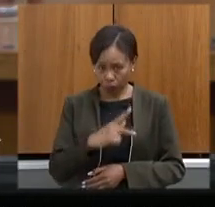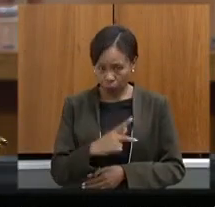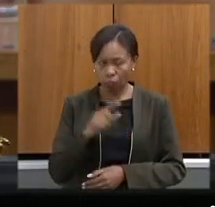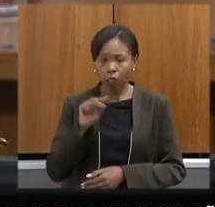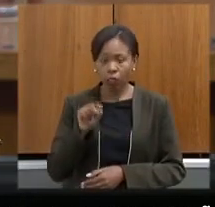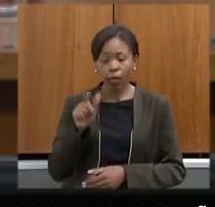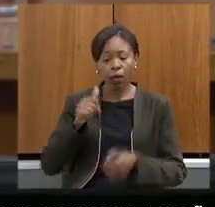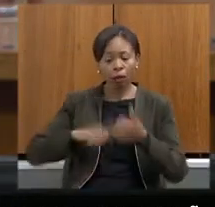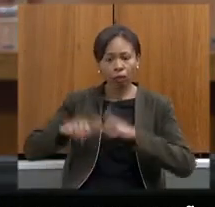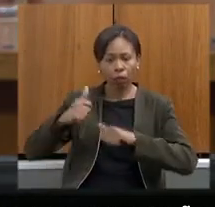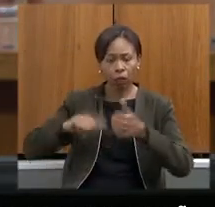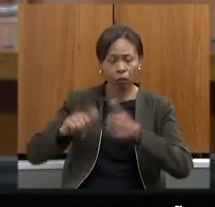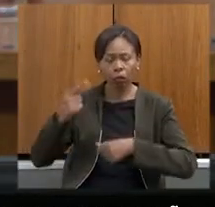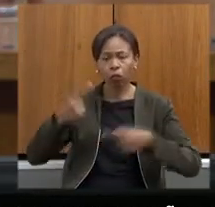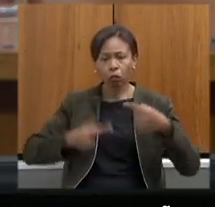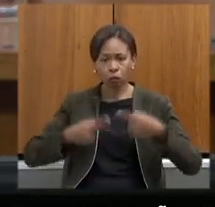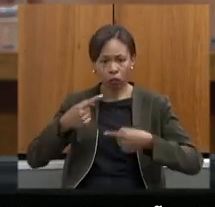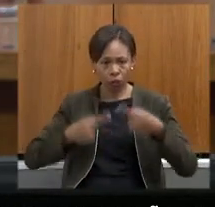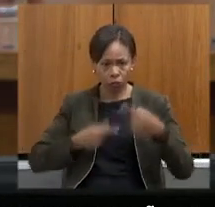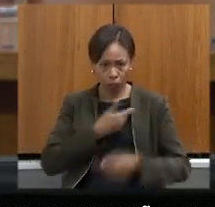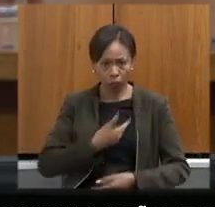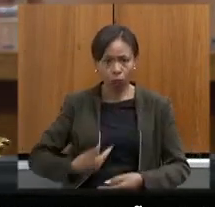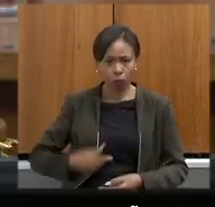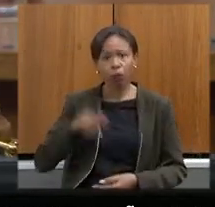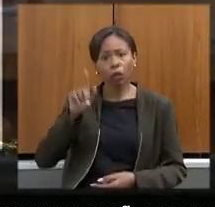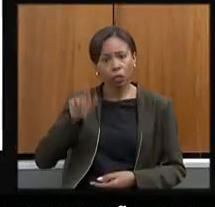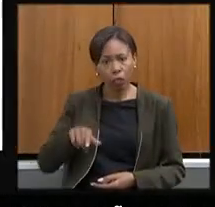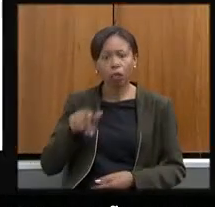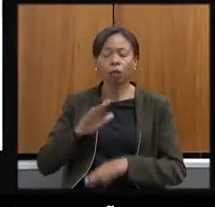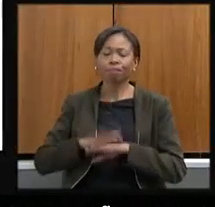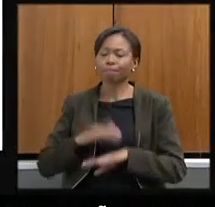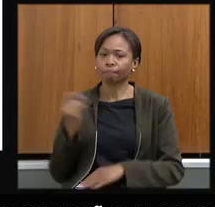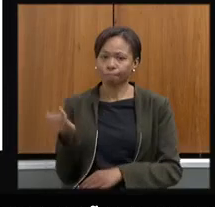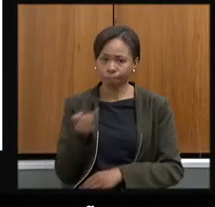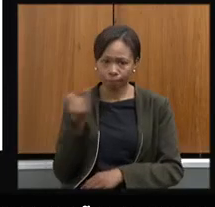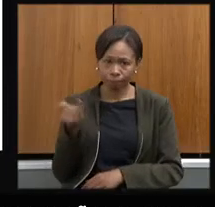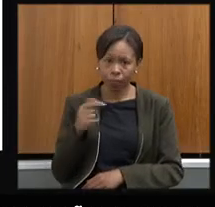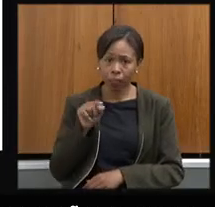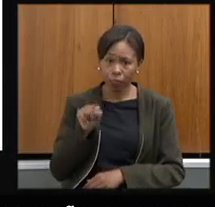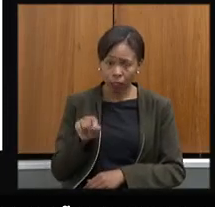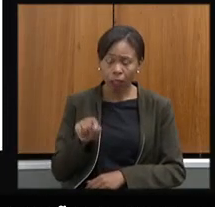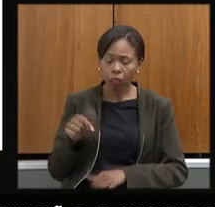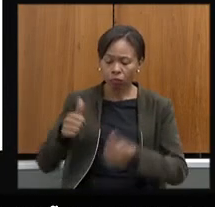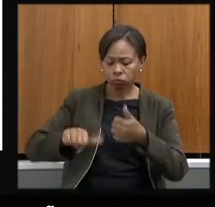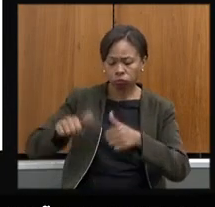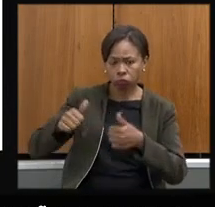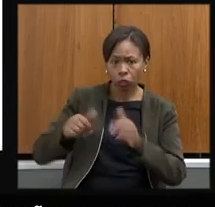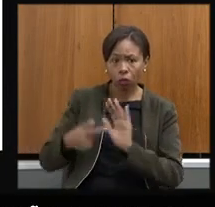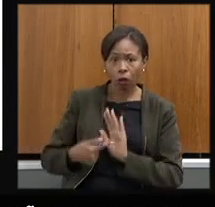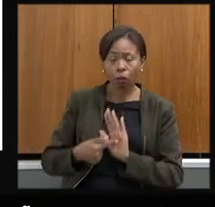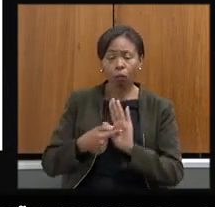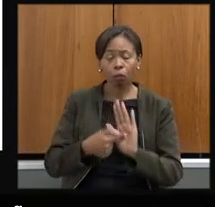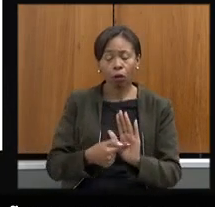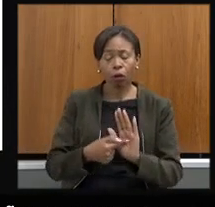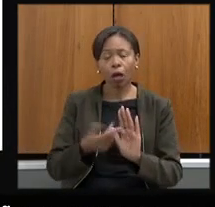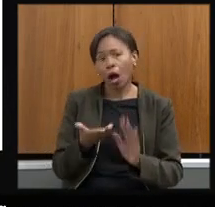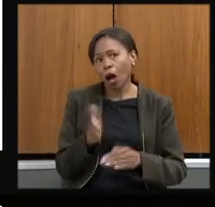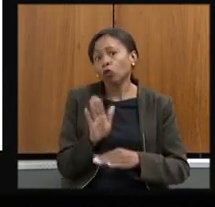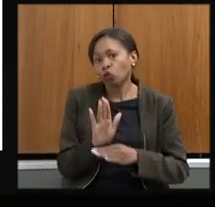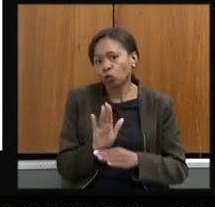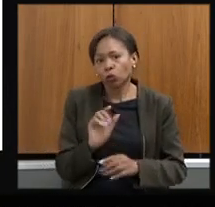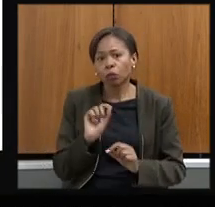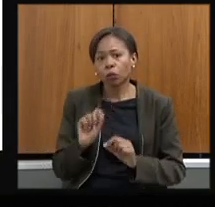de políticas públicas que é um ponto que consideramos bastante importante ele permitirá ao estado e se Direcionar